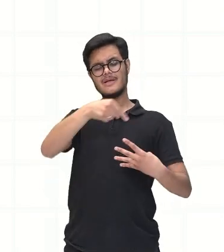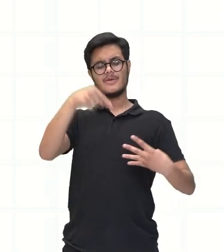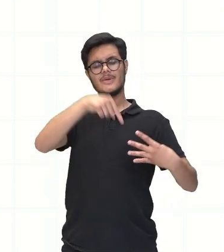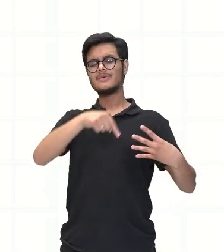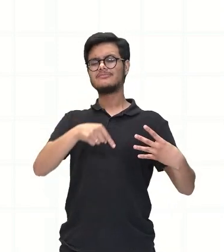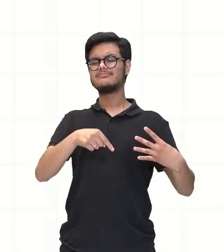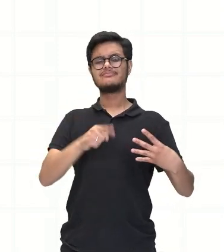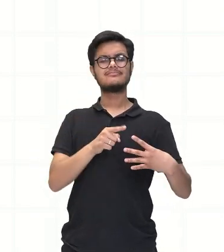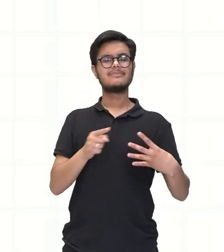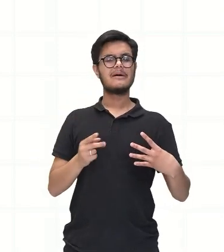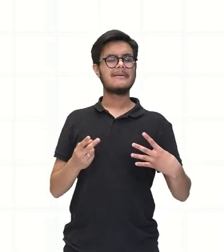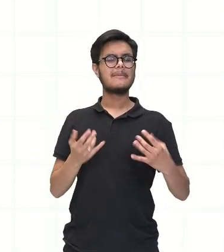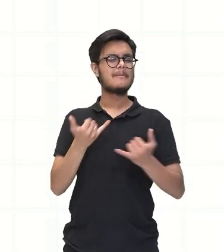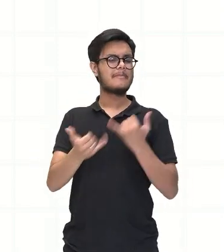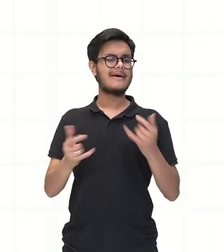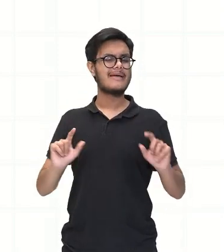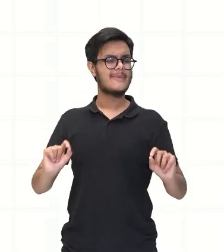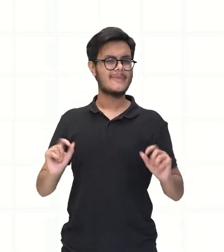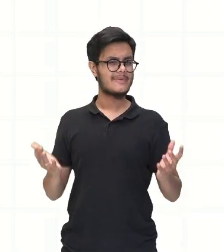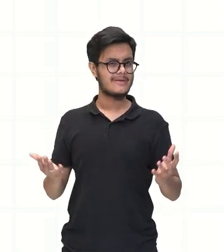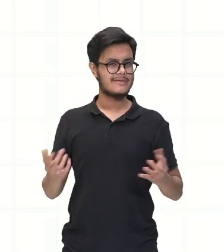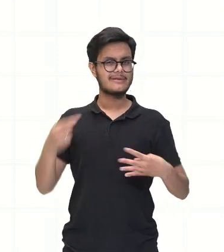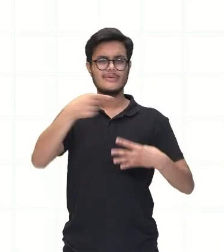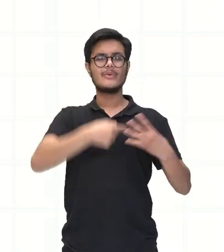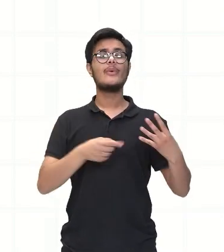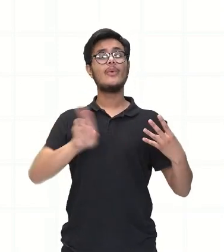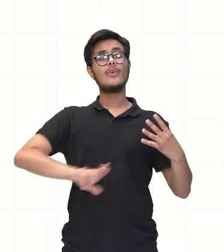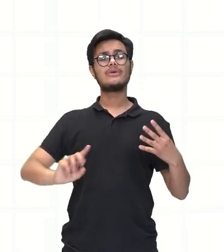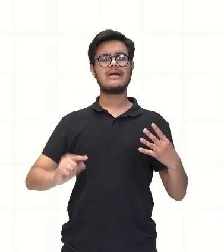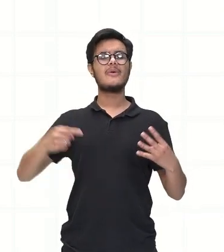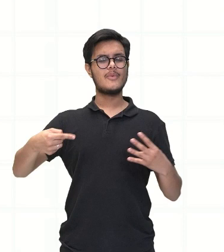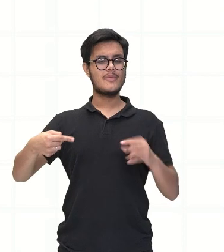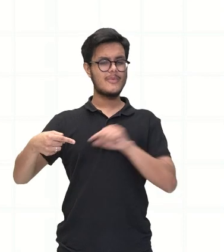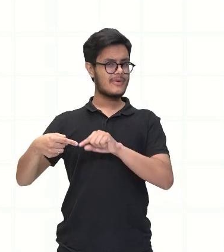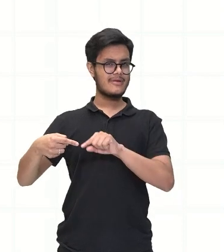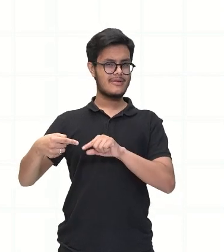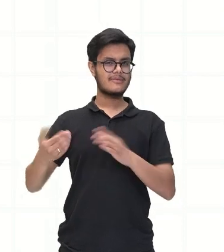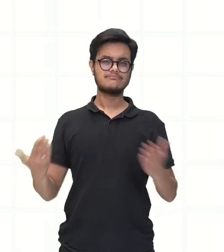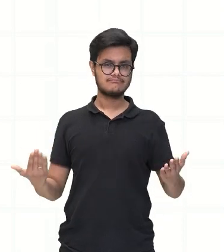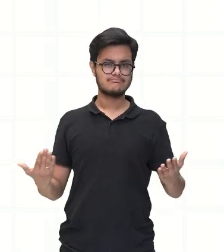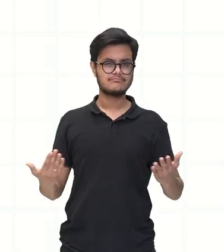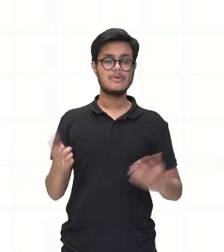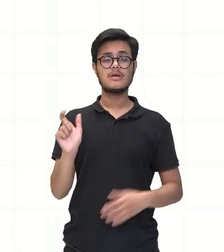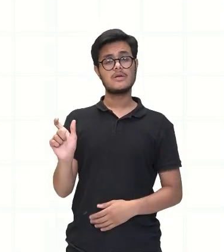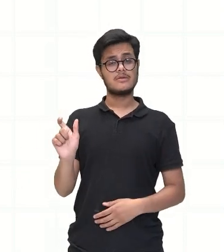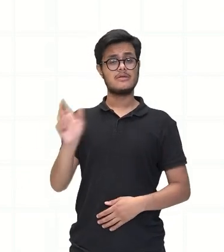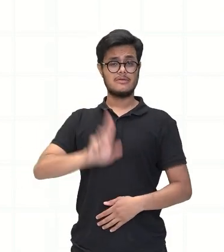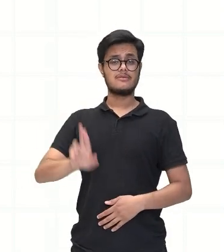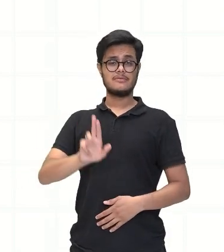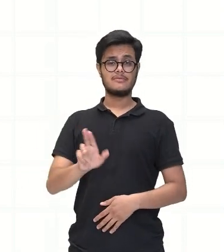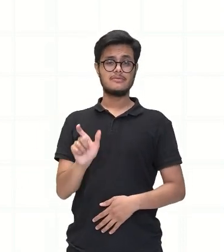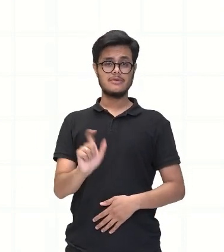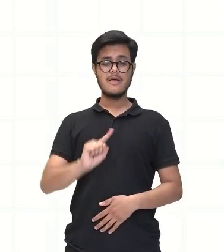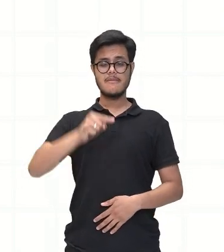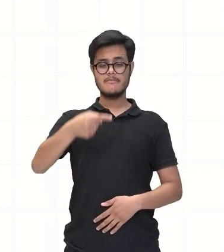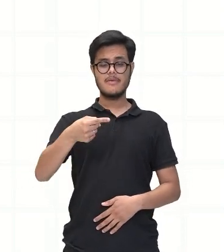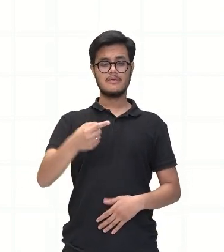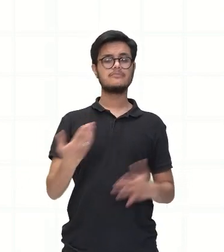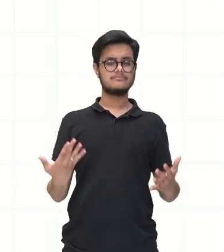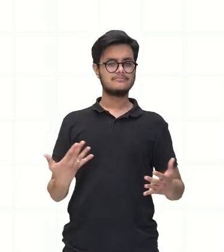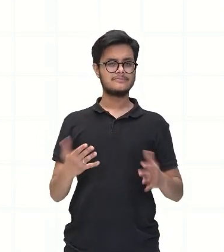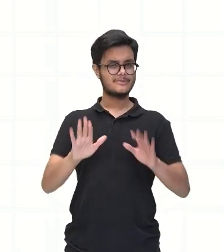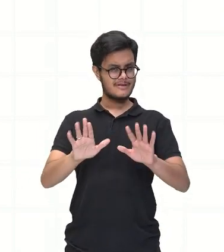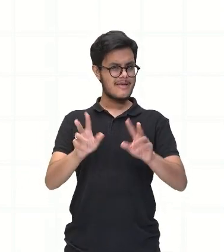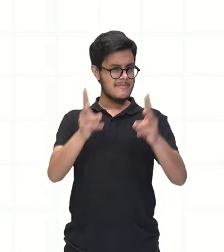anti-inflamatório? Por que ele utiliza ali o hífen? As 2 palavras utilizam o hífen. Já notaram,